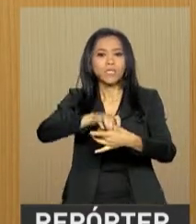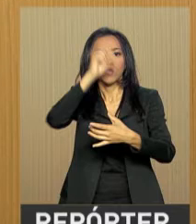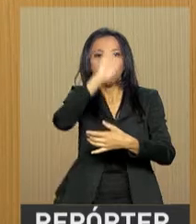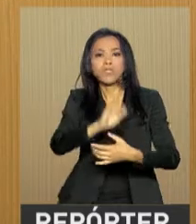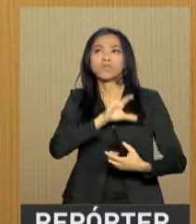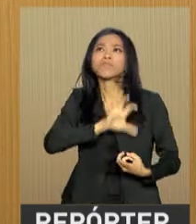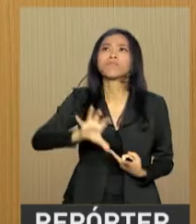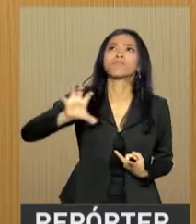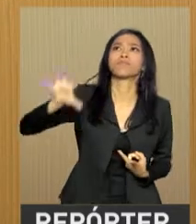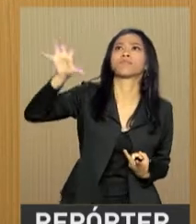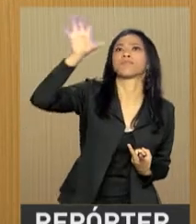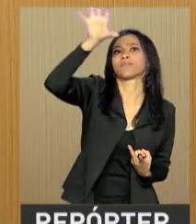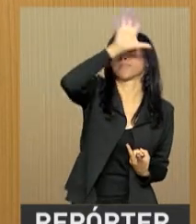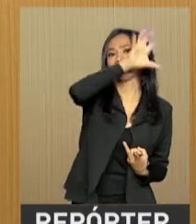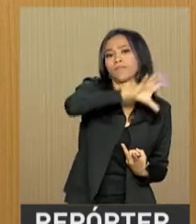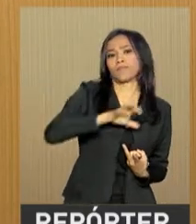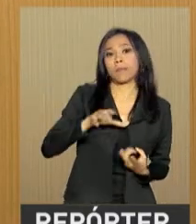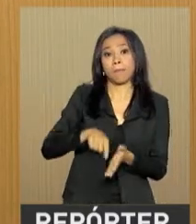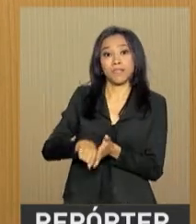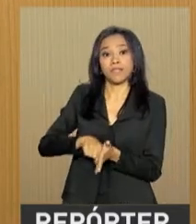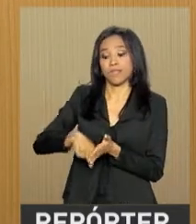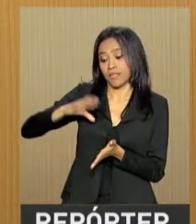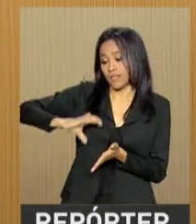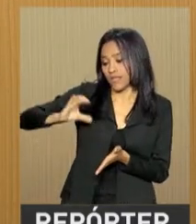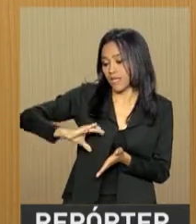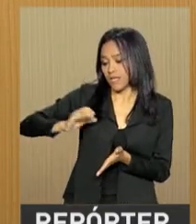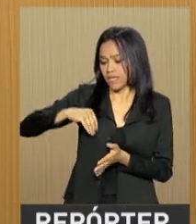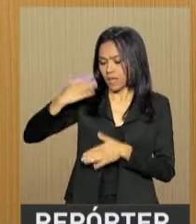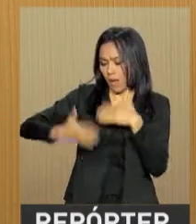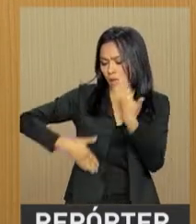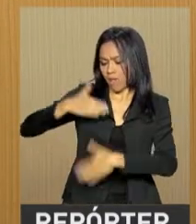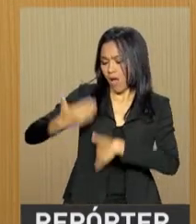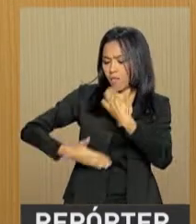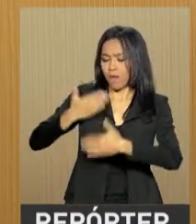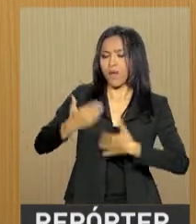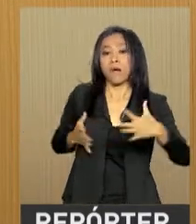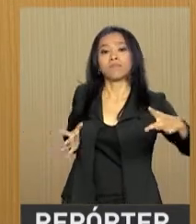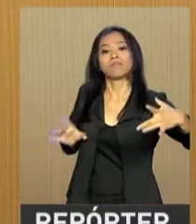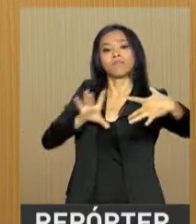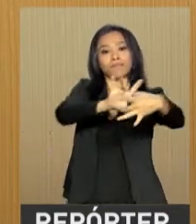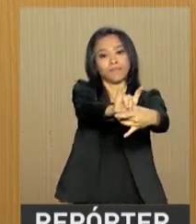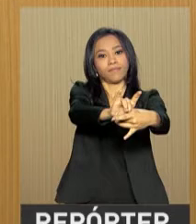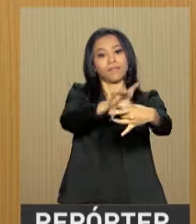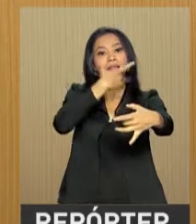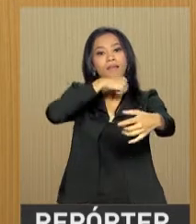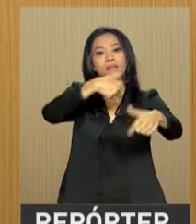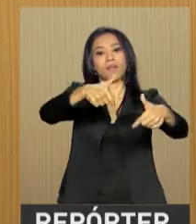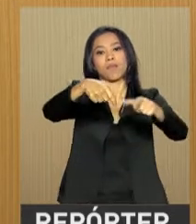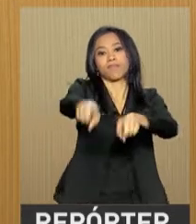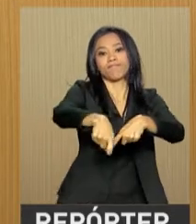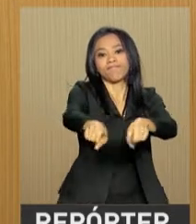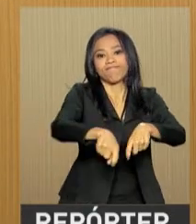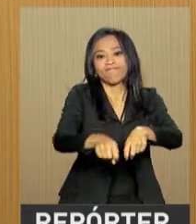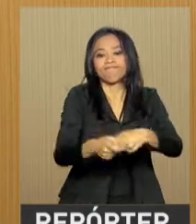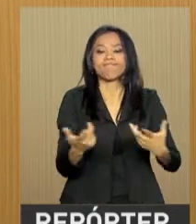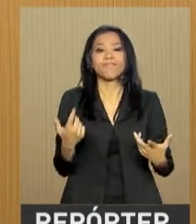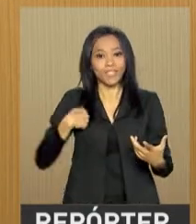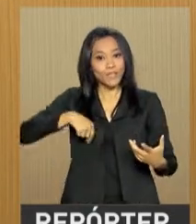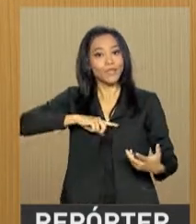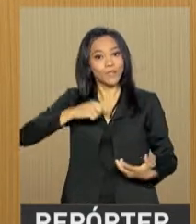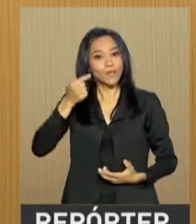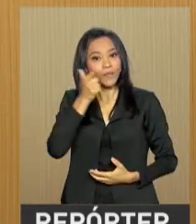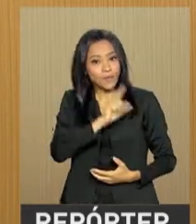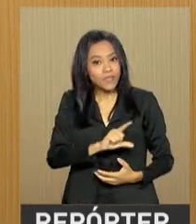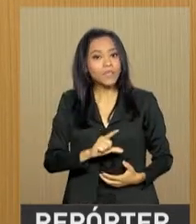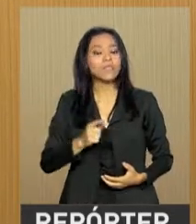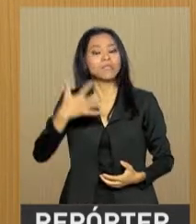aproximaram a ciência os pesquisadores dos produtores brasileiros se com isso nós conseguimos é